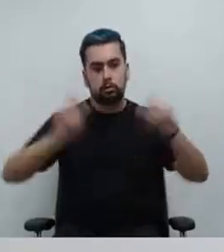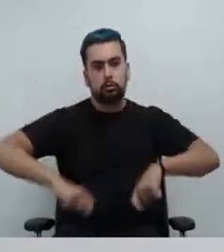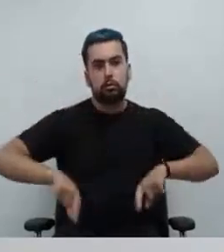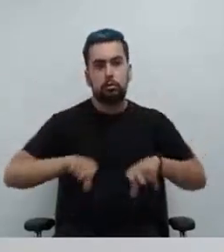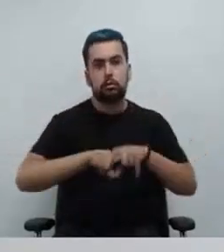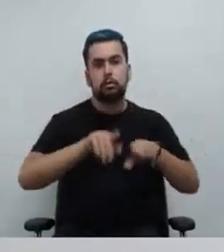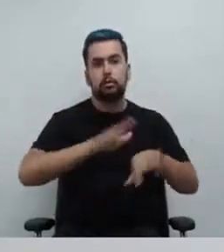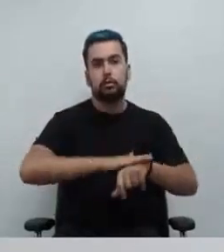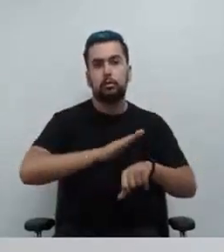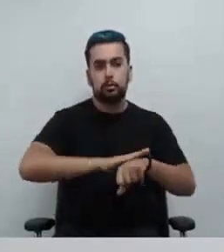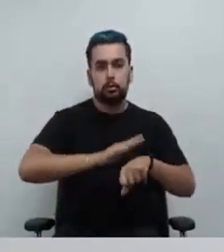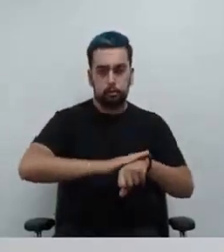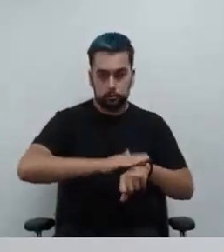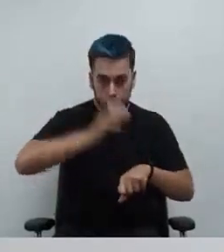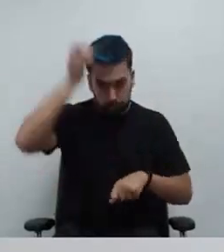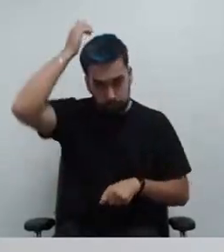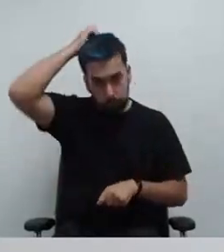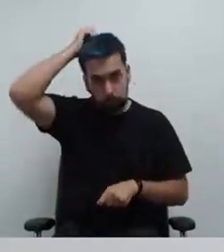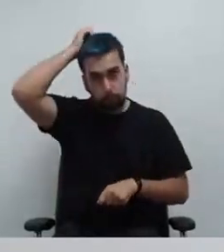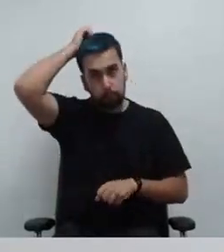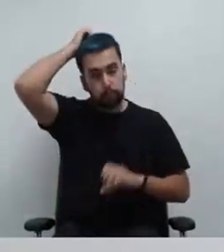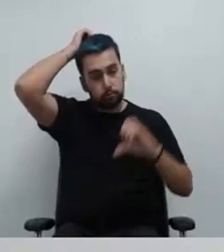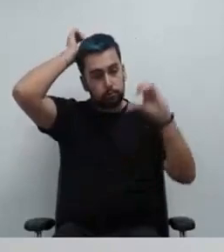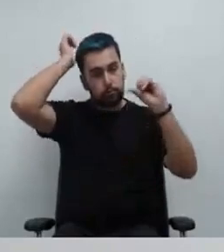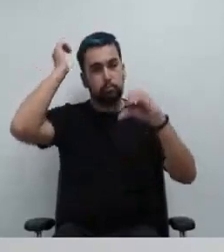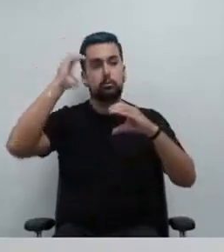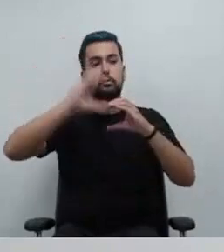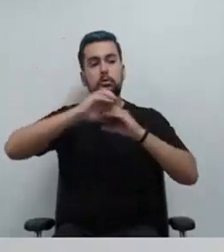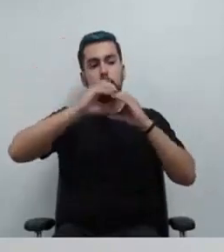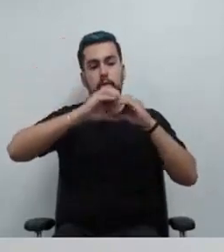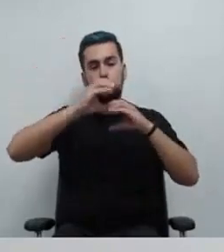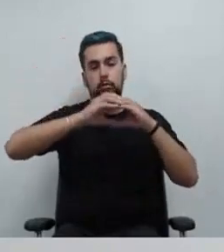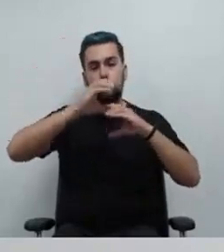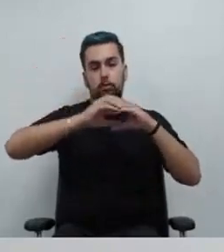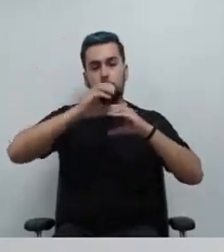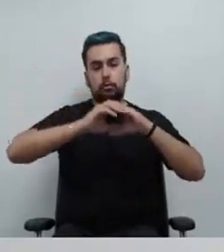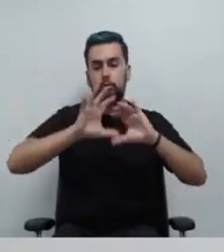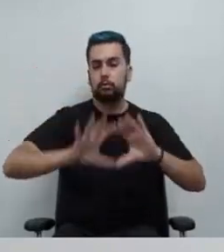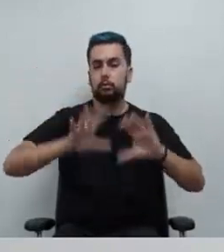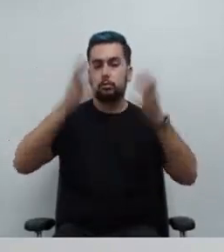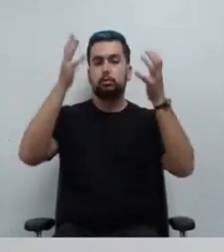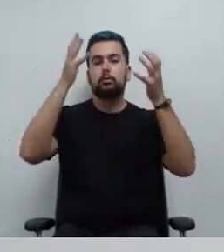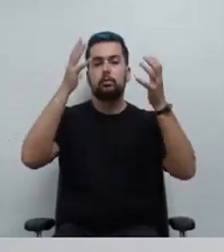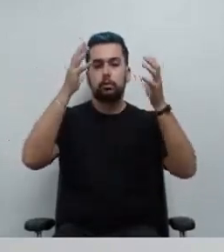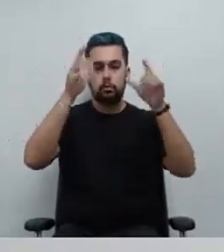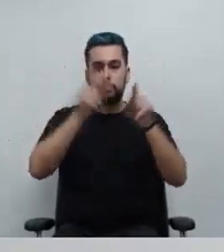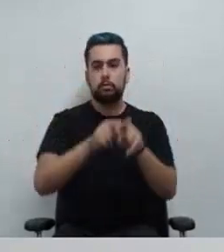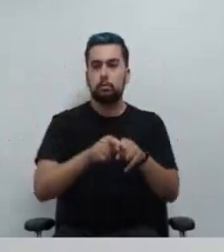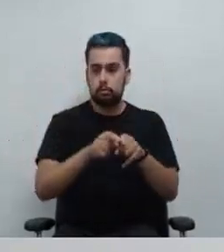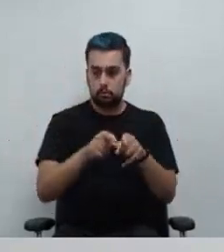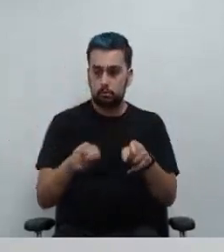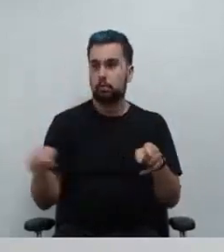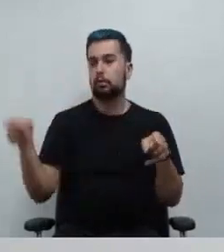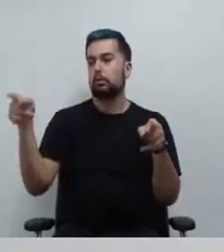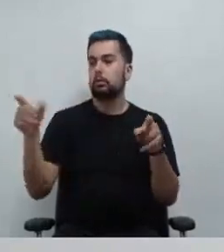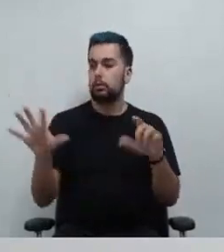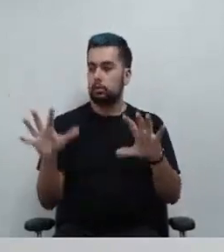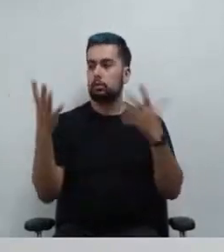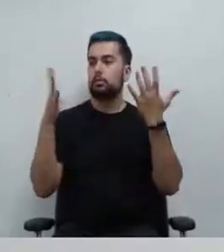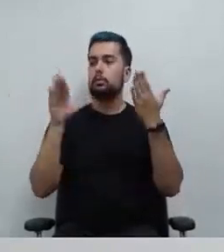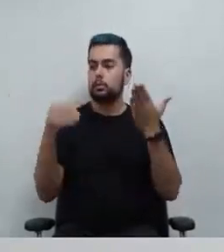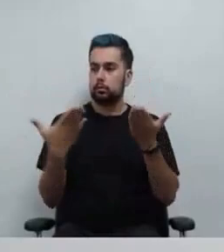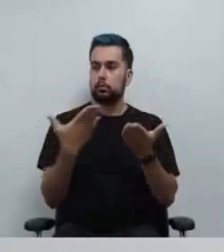seu tempo, para que esse 9º concurso lograsse o êxito que ele logrou. Então, fique